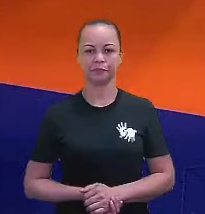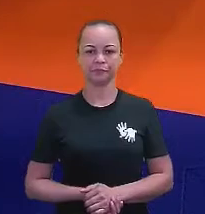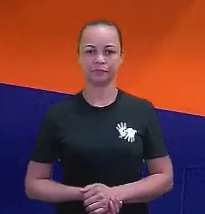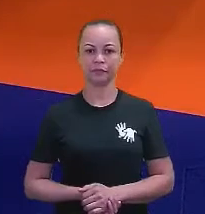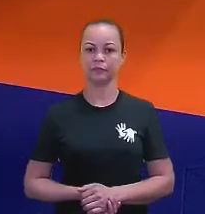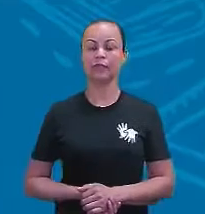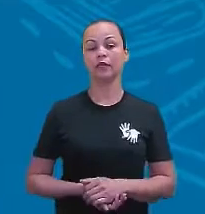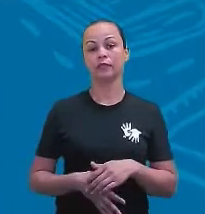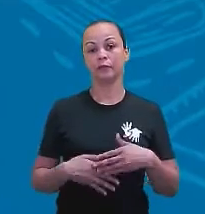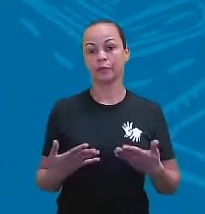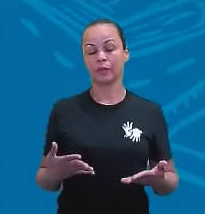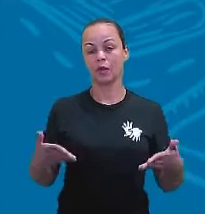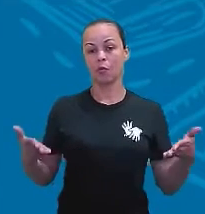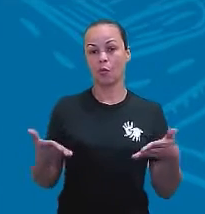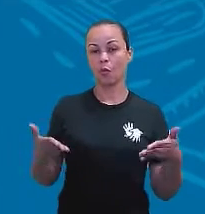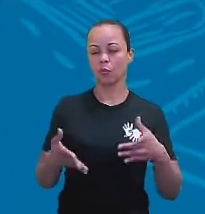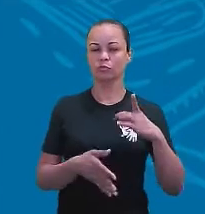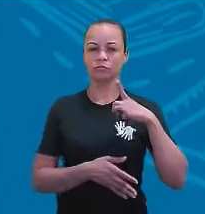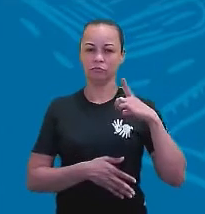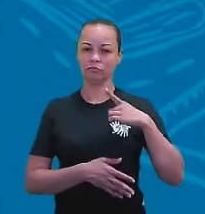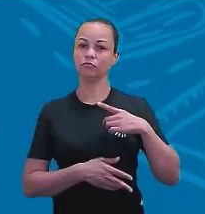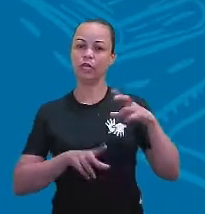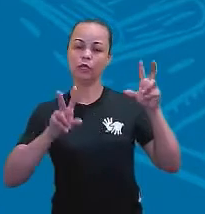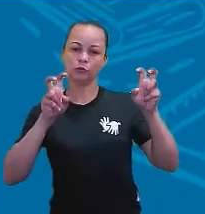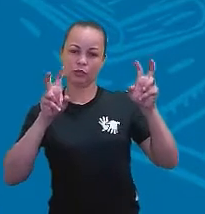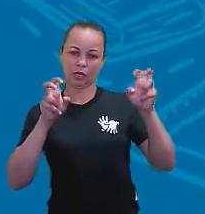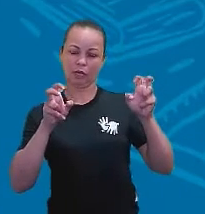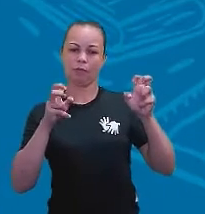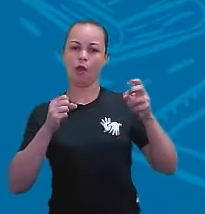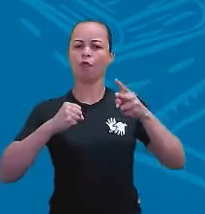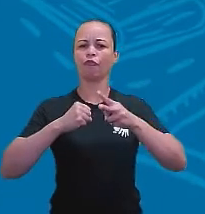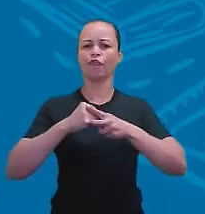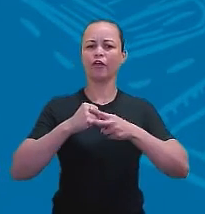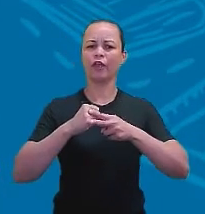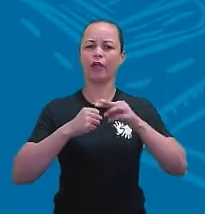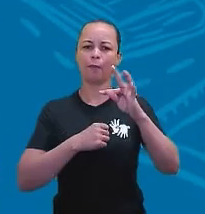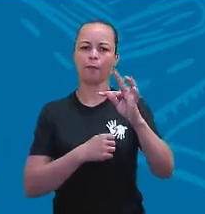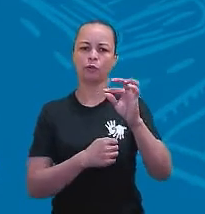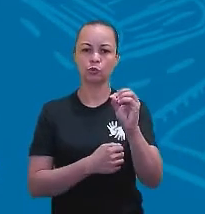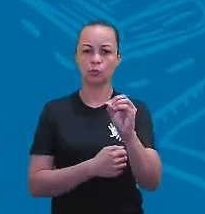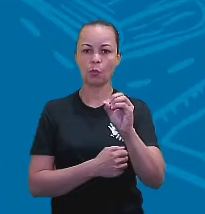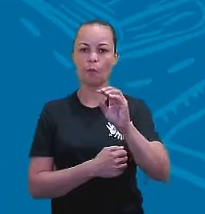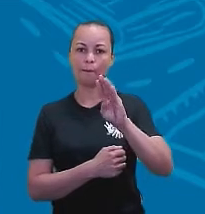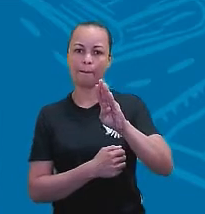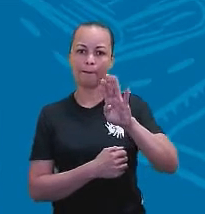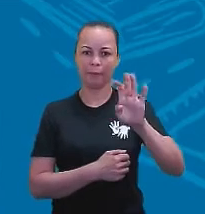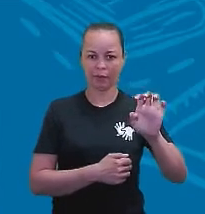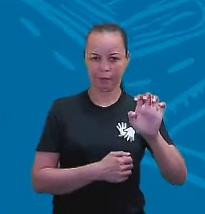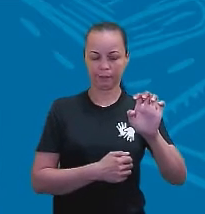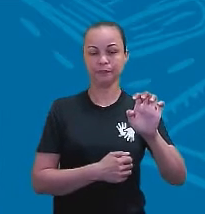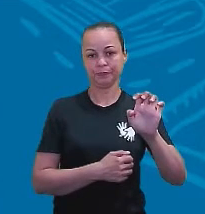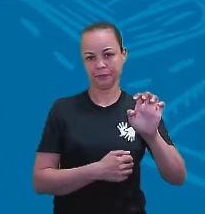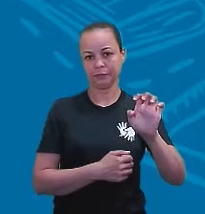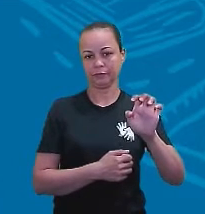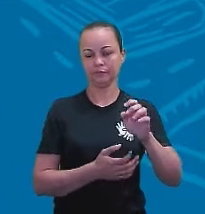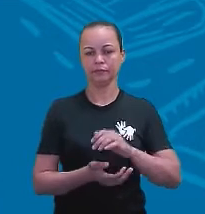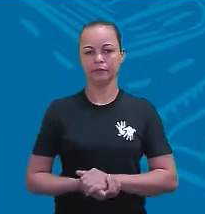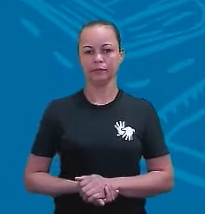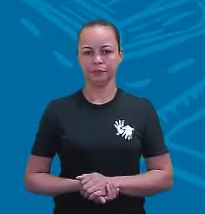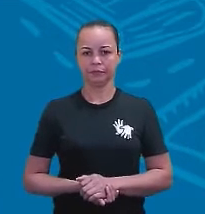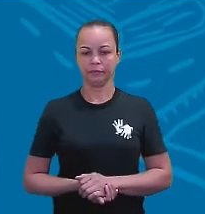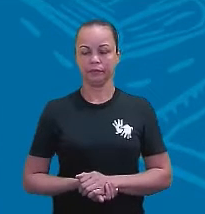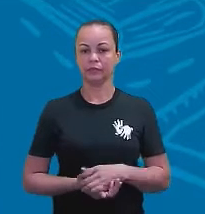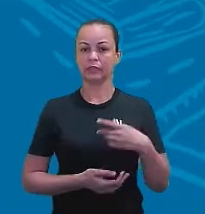hoje a gente tem como tema verbo to be, que a gente chama em inglês verb to be. Gente,